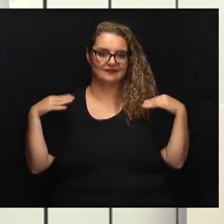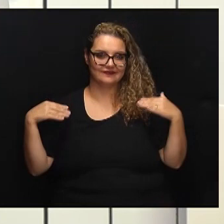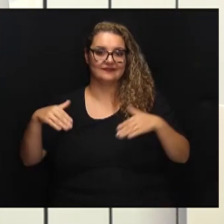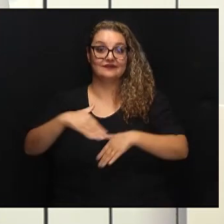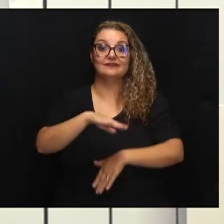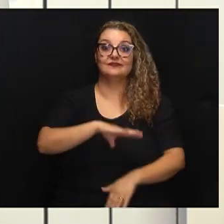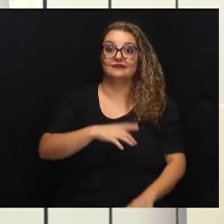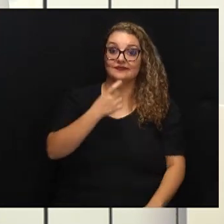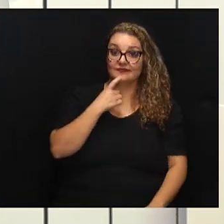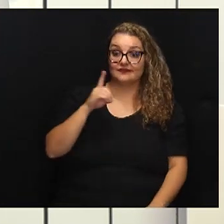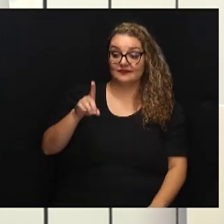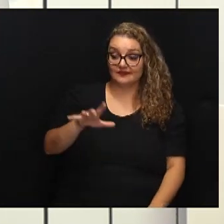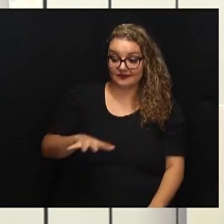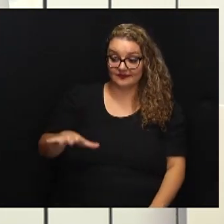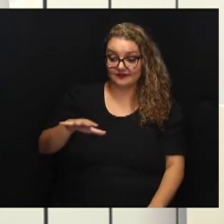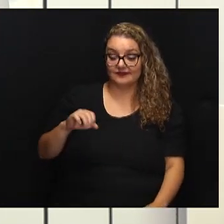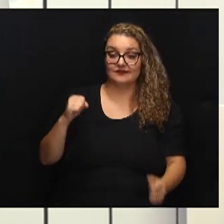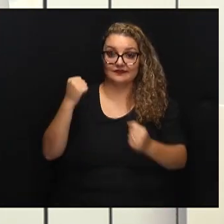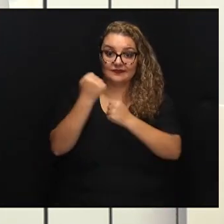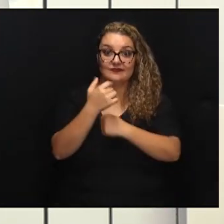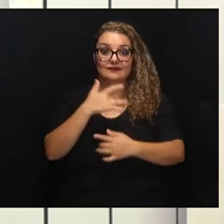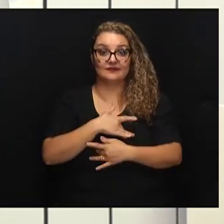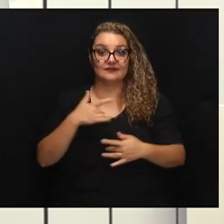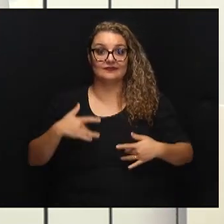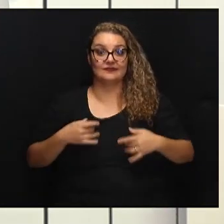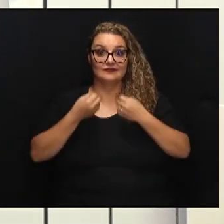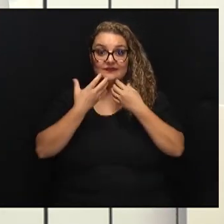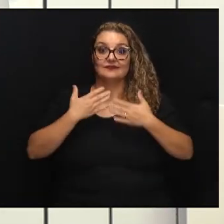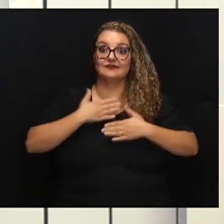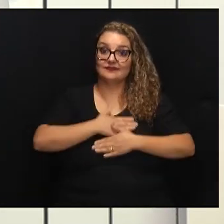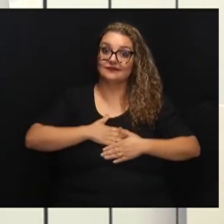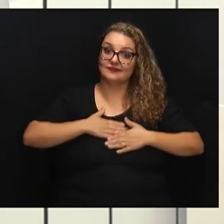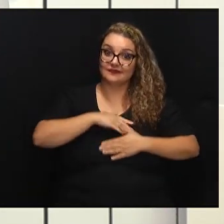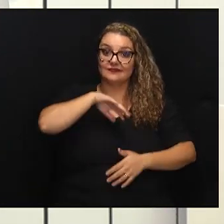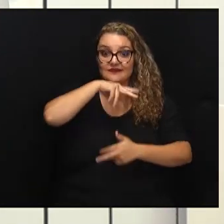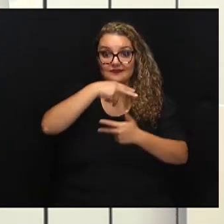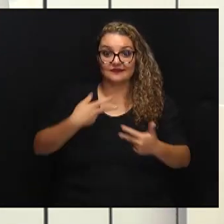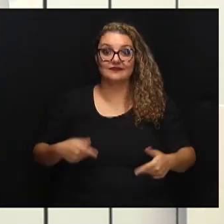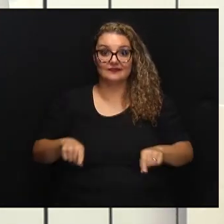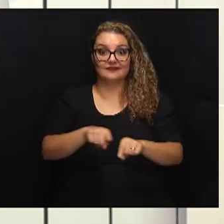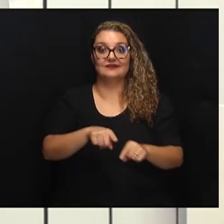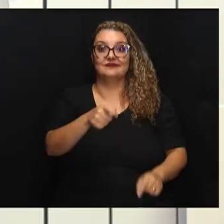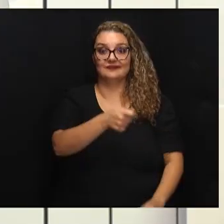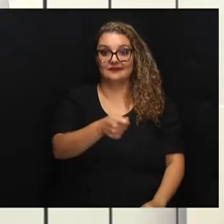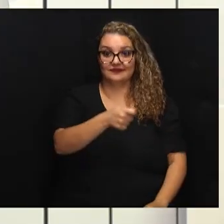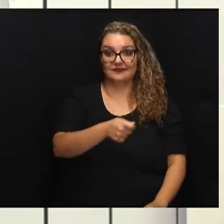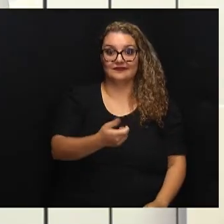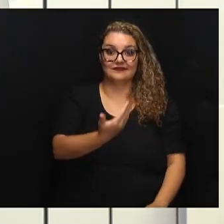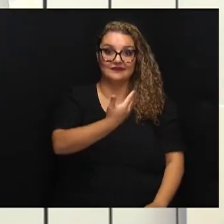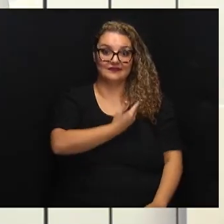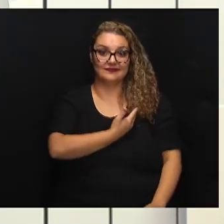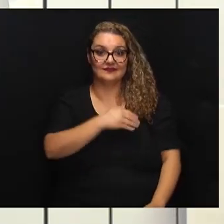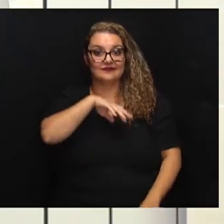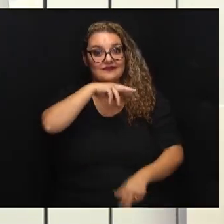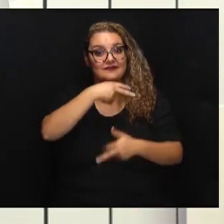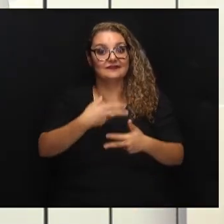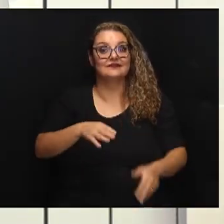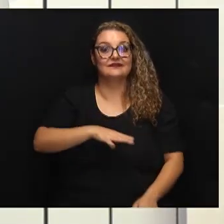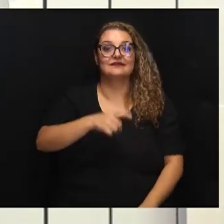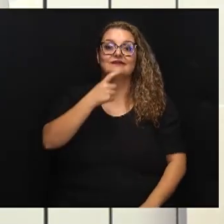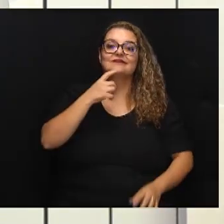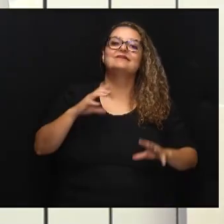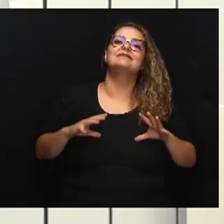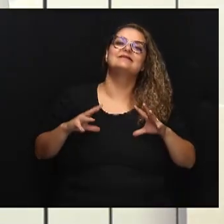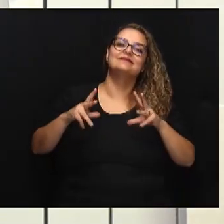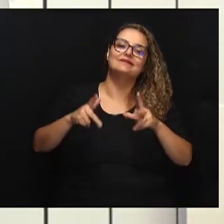Campinas, do Departamento de Proteção e Bem-Estar Animal e também da Associação Amigos dos Animais de Campinas. Todos